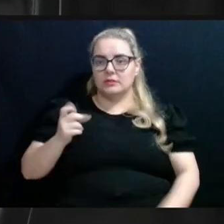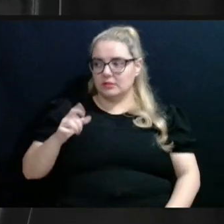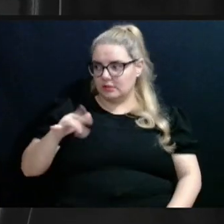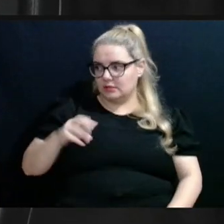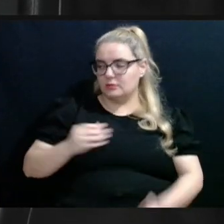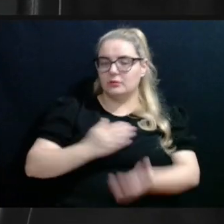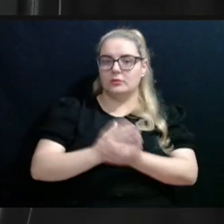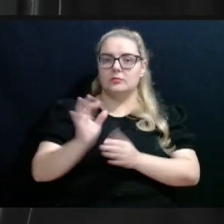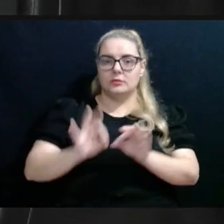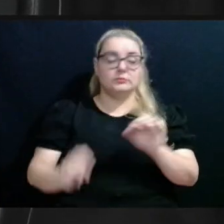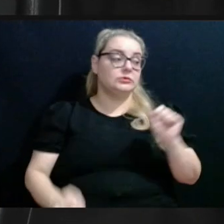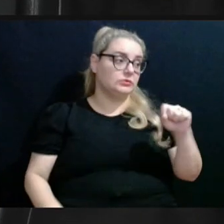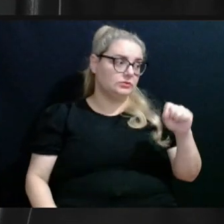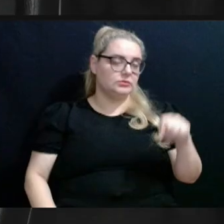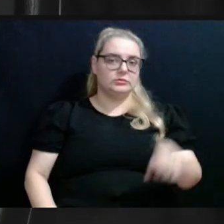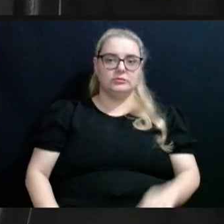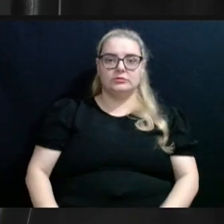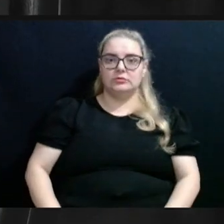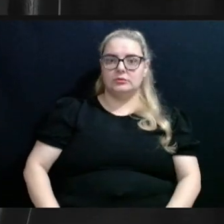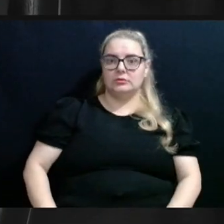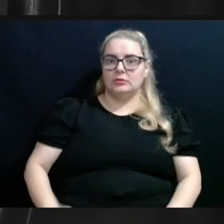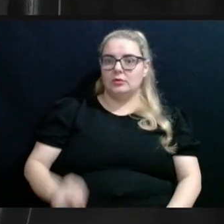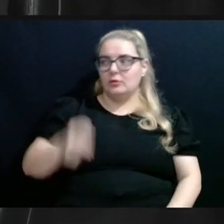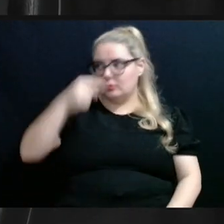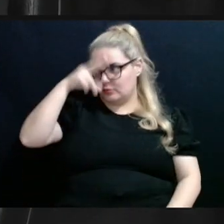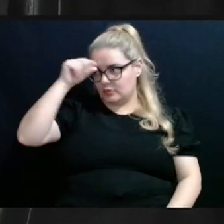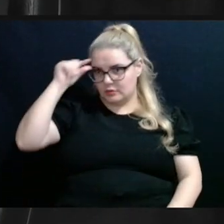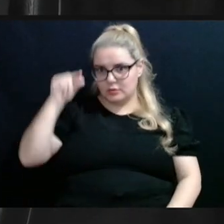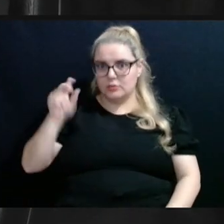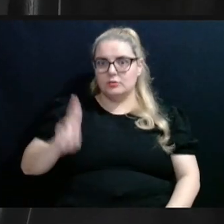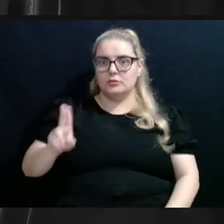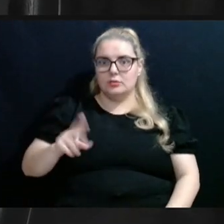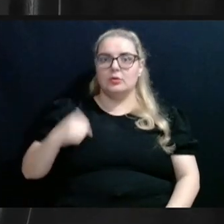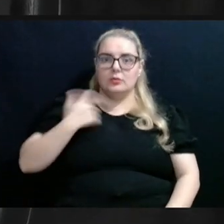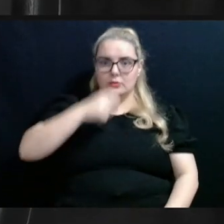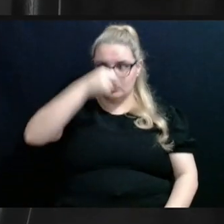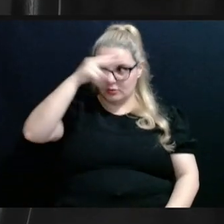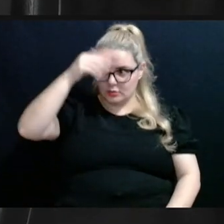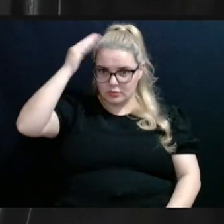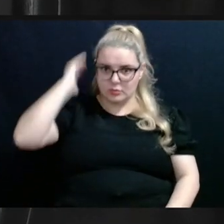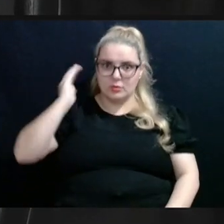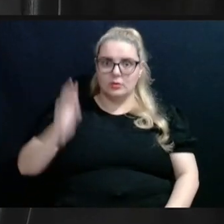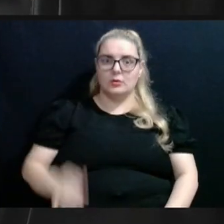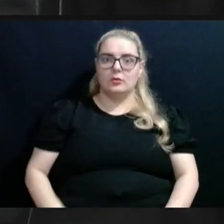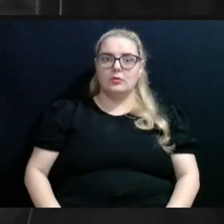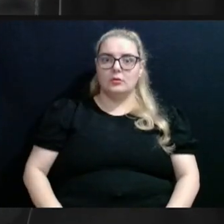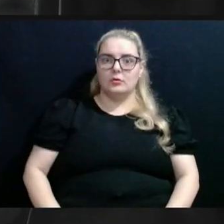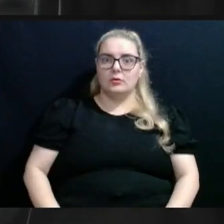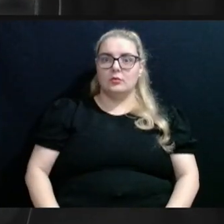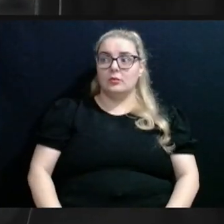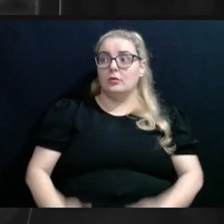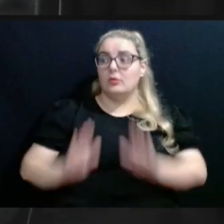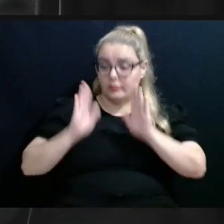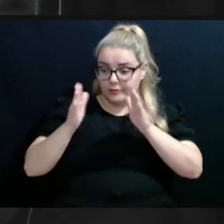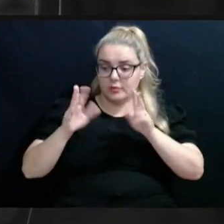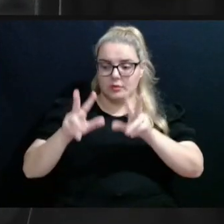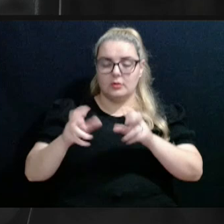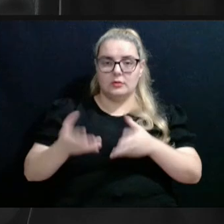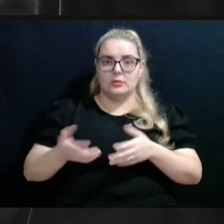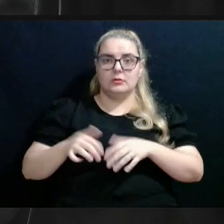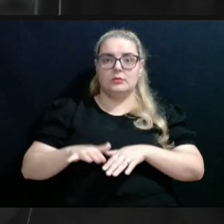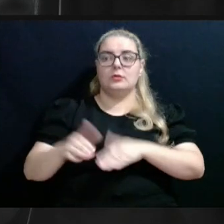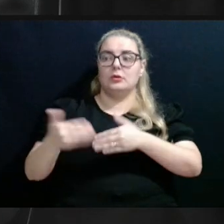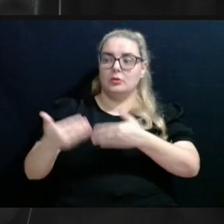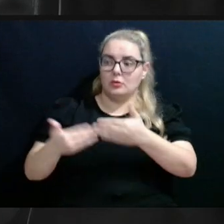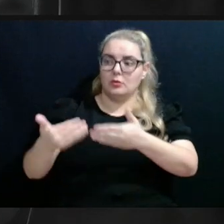Sim. O prefeito Jonas implementou e o nosso prefeito Dário está focando muito nesse assunto. Nós temos hoje